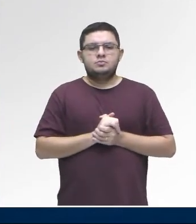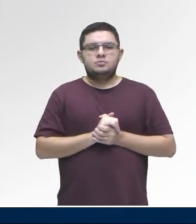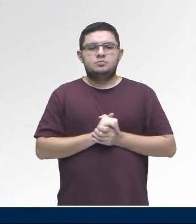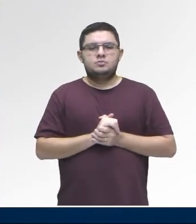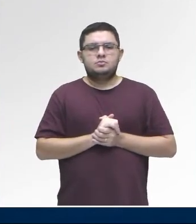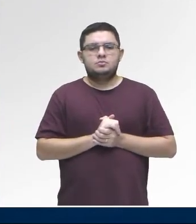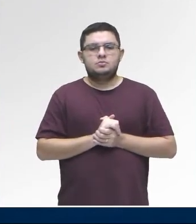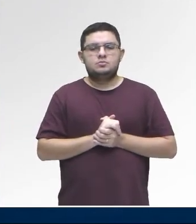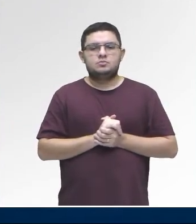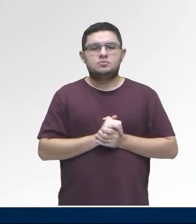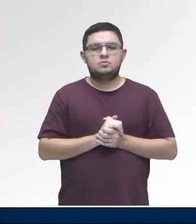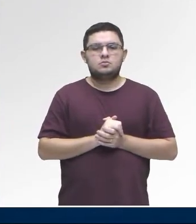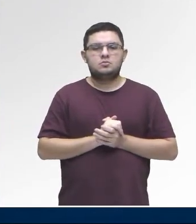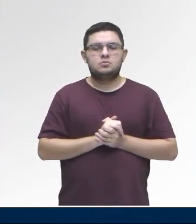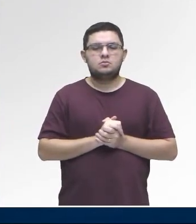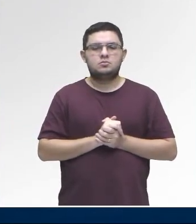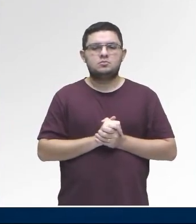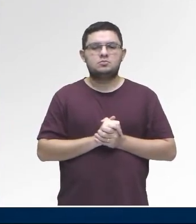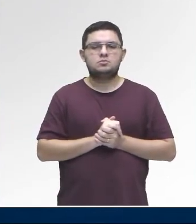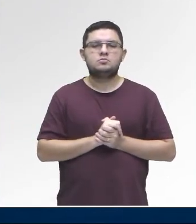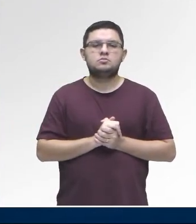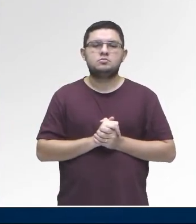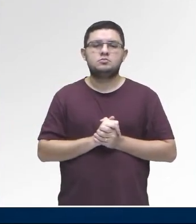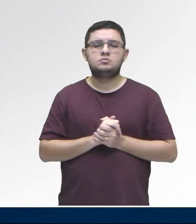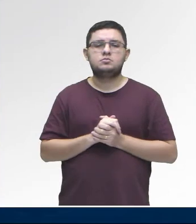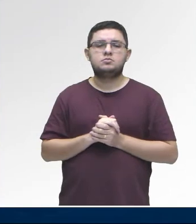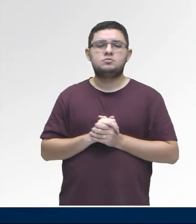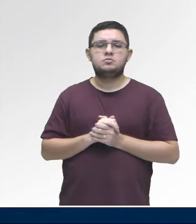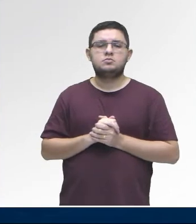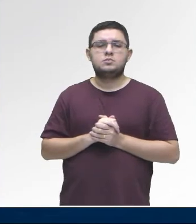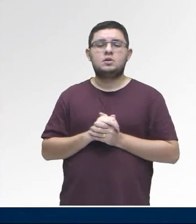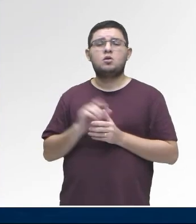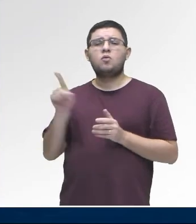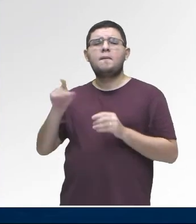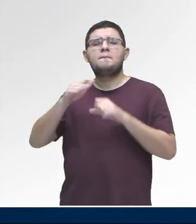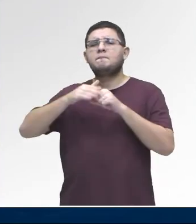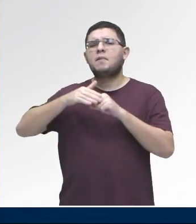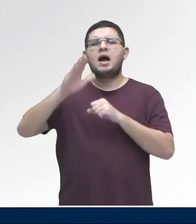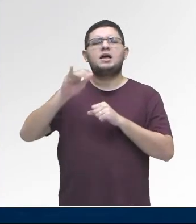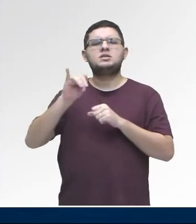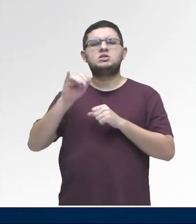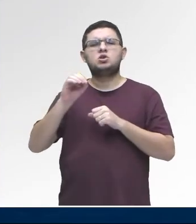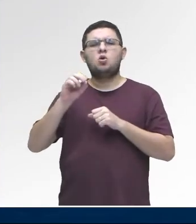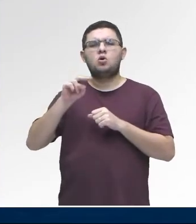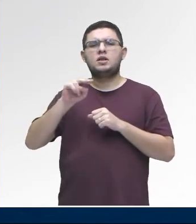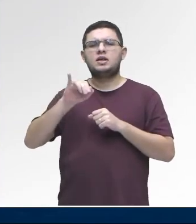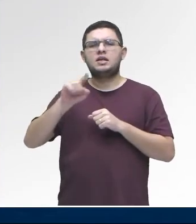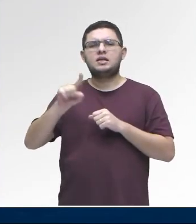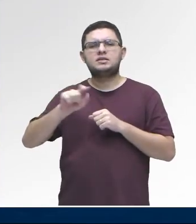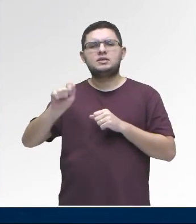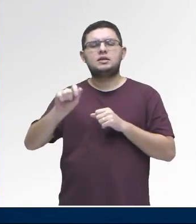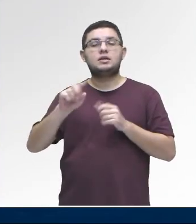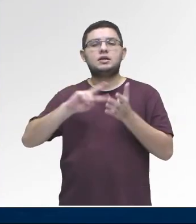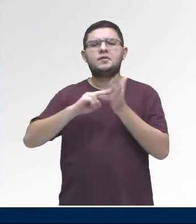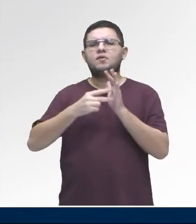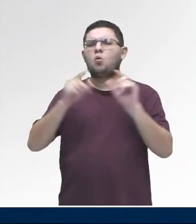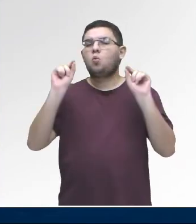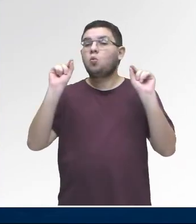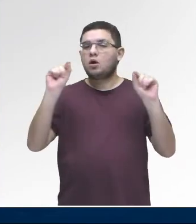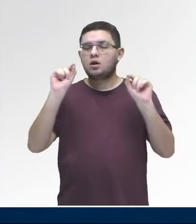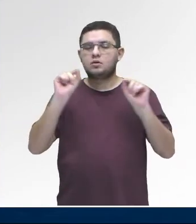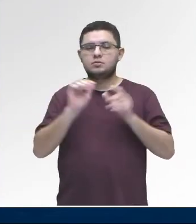O que quer dizer mais se ioniza? Né? A gente precisa sempre lembrar